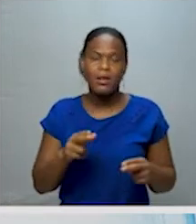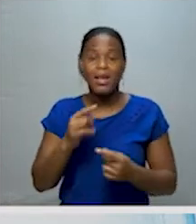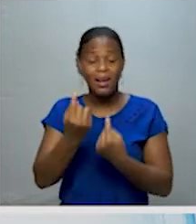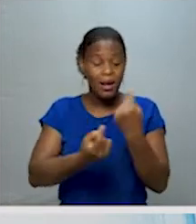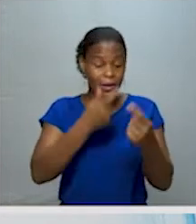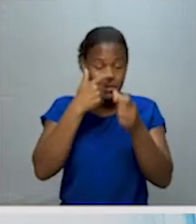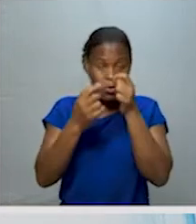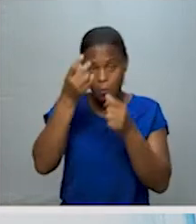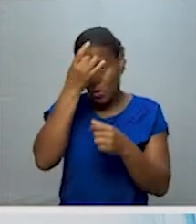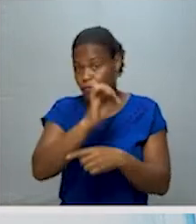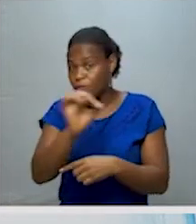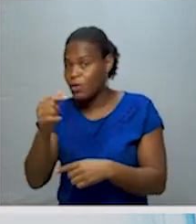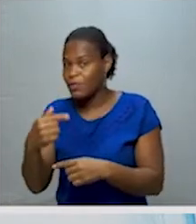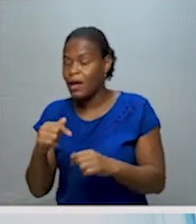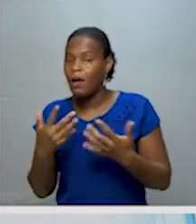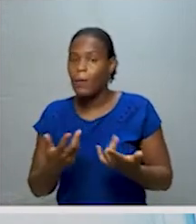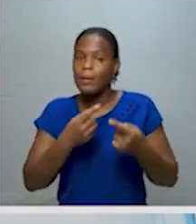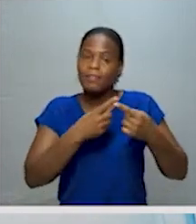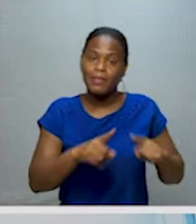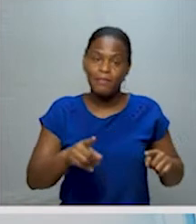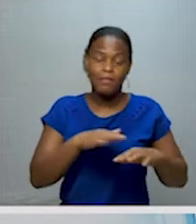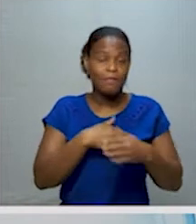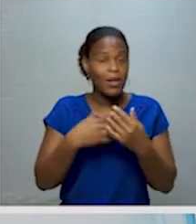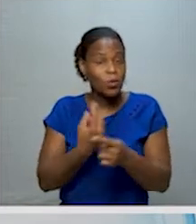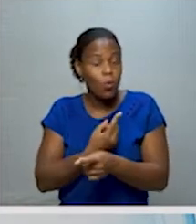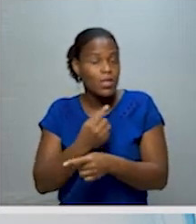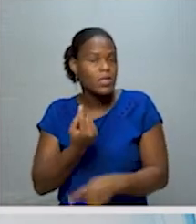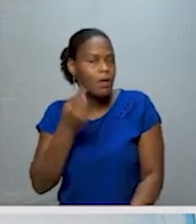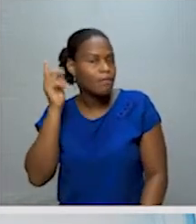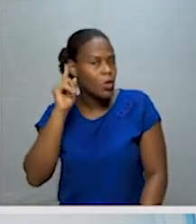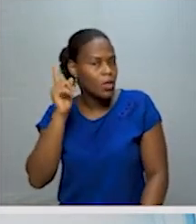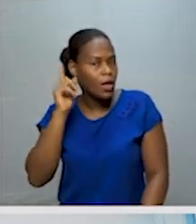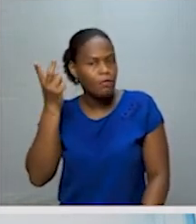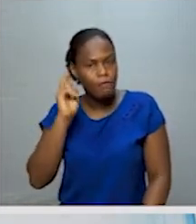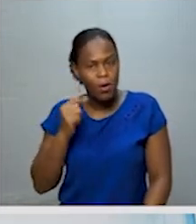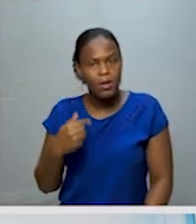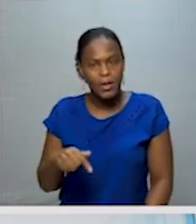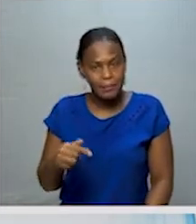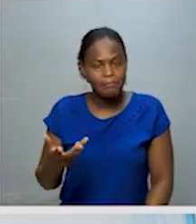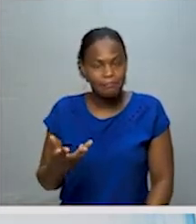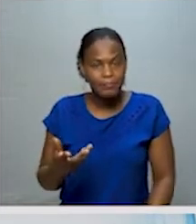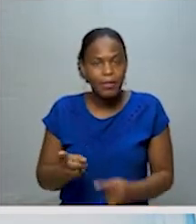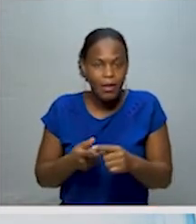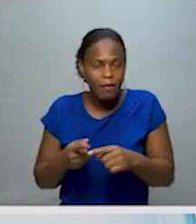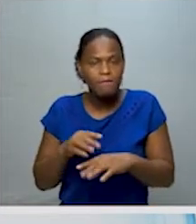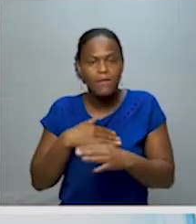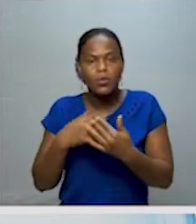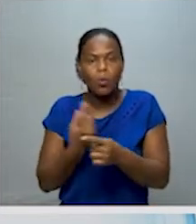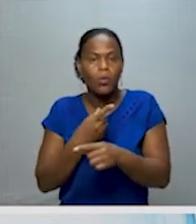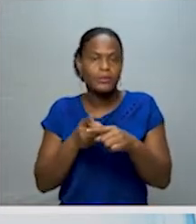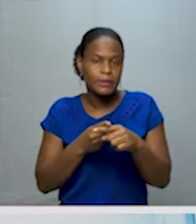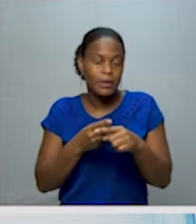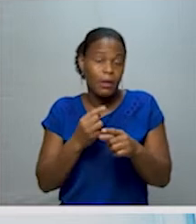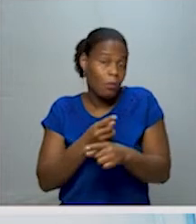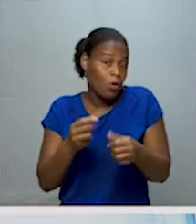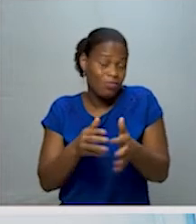tem a sua opinião. E a diferença faz coisas serem úteis. fazem as coisas serem interessantes, porque